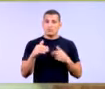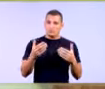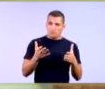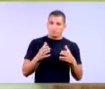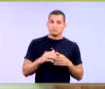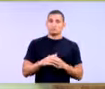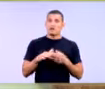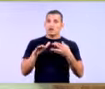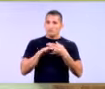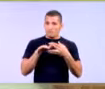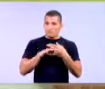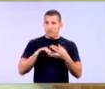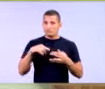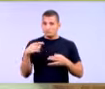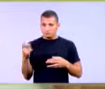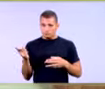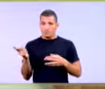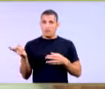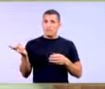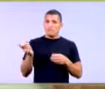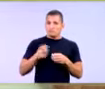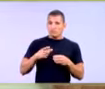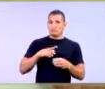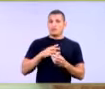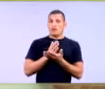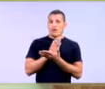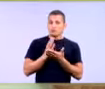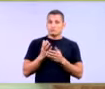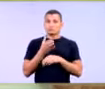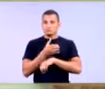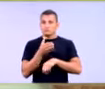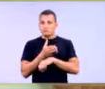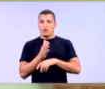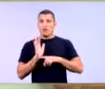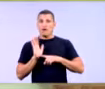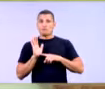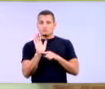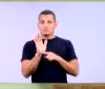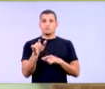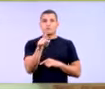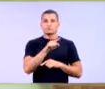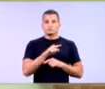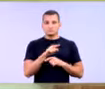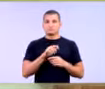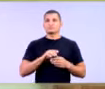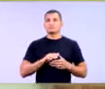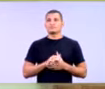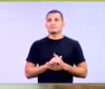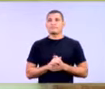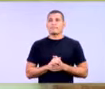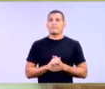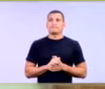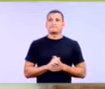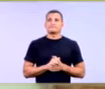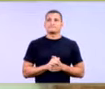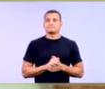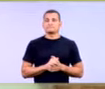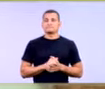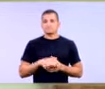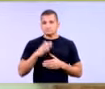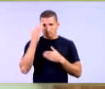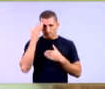nós temos algumas participações para apresentar a vocês. E desde já nós